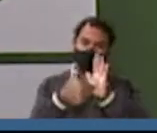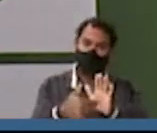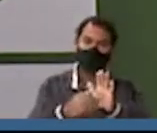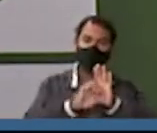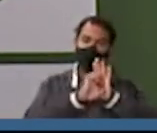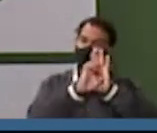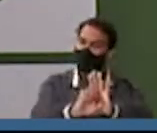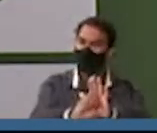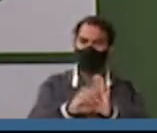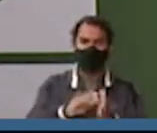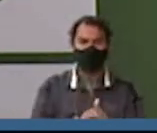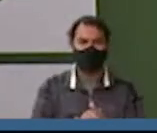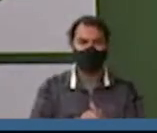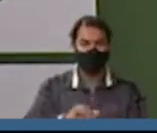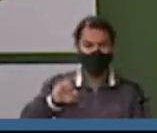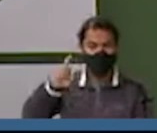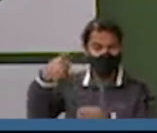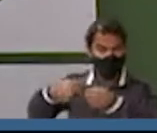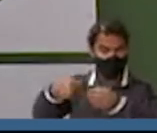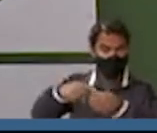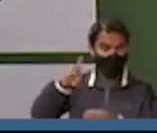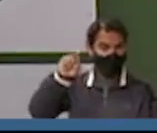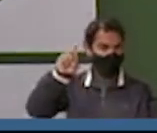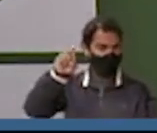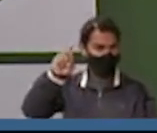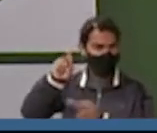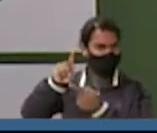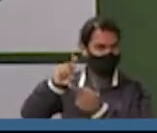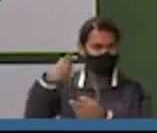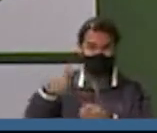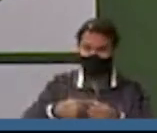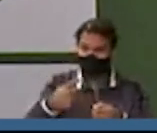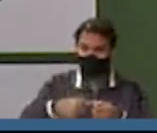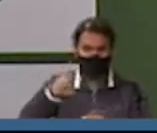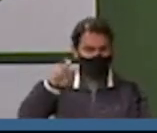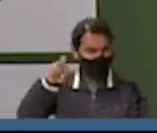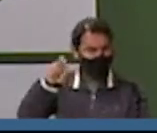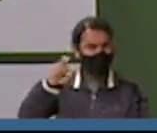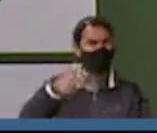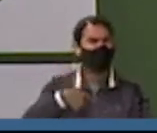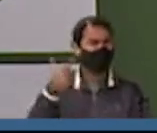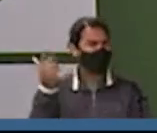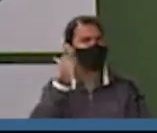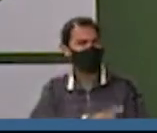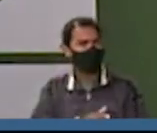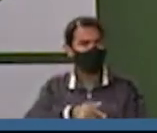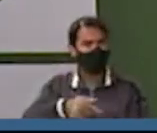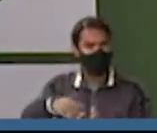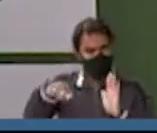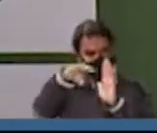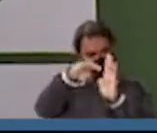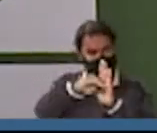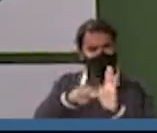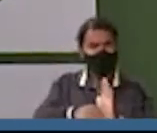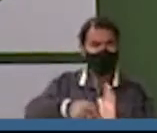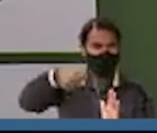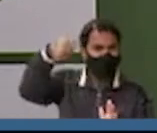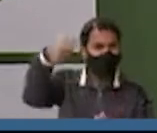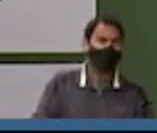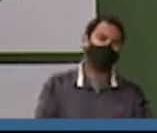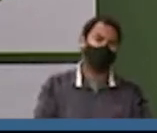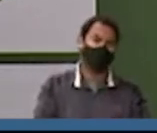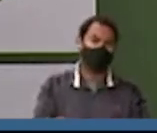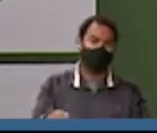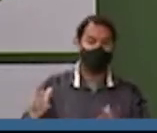exemplo muito forte que foi Dourados, cidade de Dourados, tomou medidas duras,